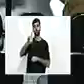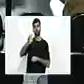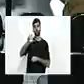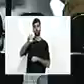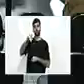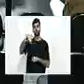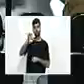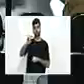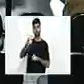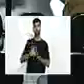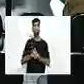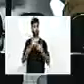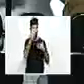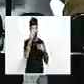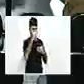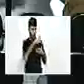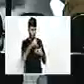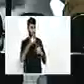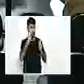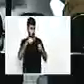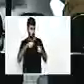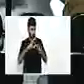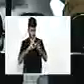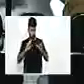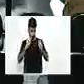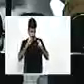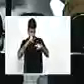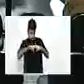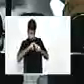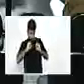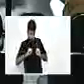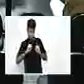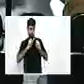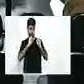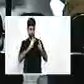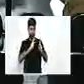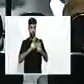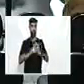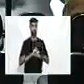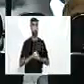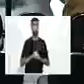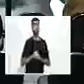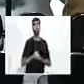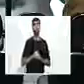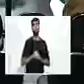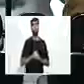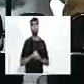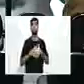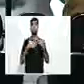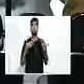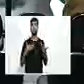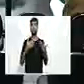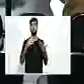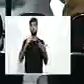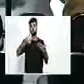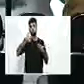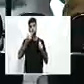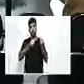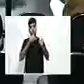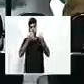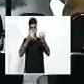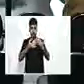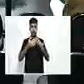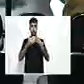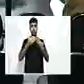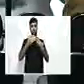Muito obrigado senhor presidente peço permissão para fazer discussão daqui mesmo eh Primeiro quer falar da importância